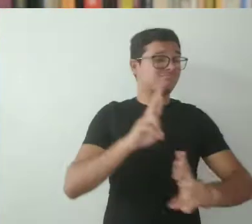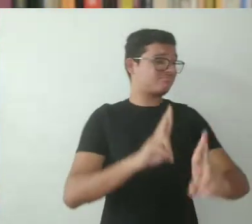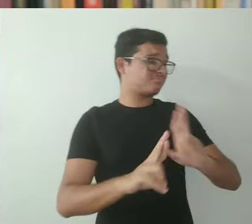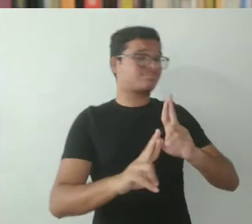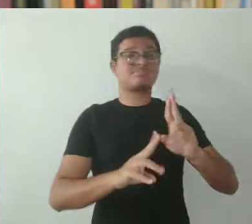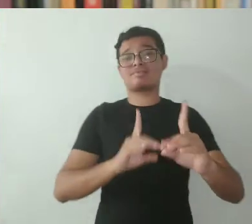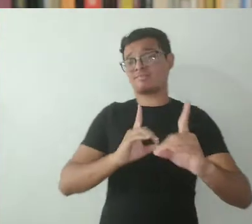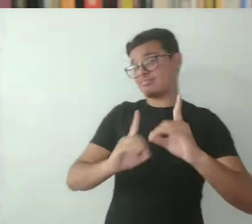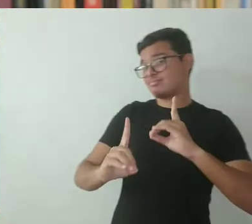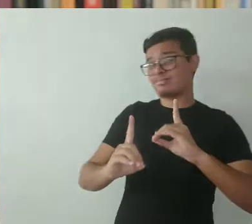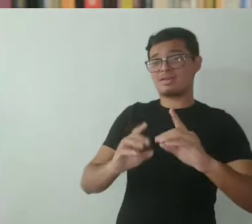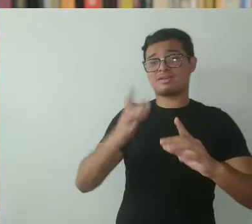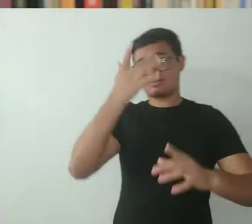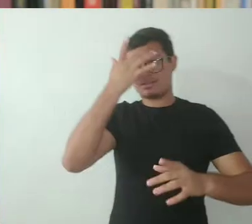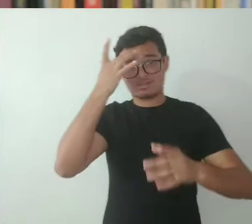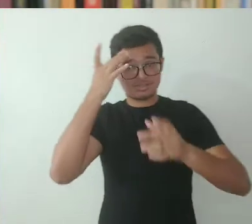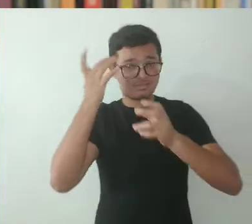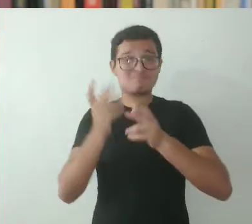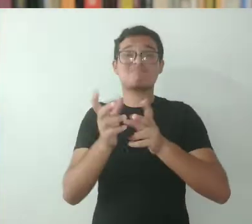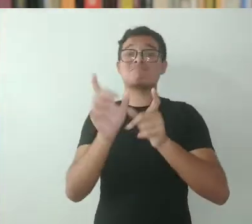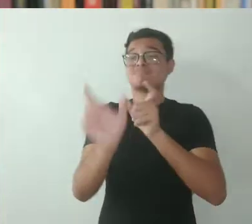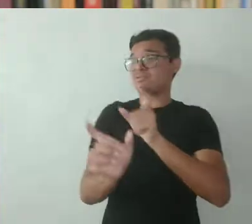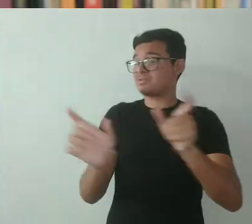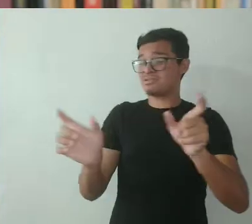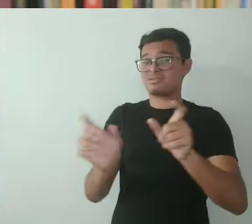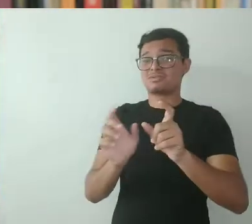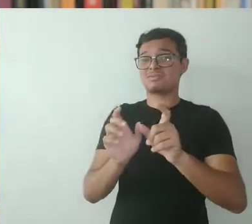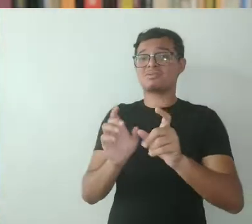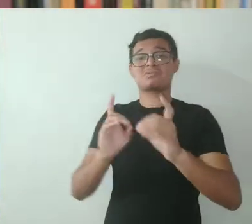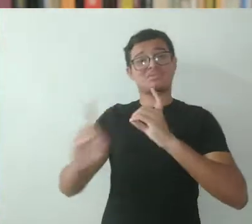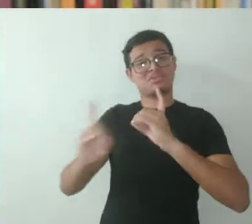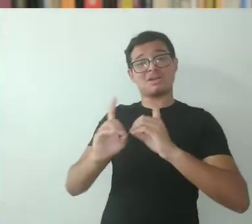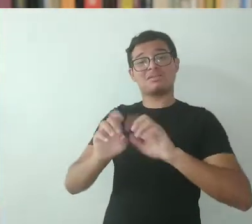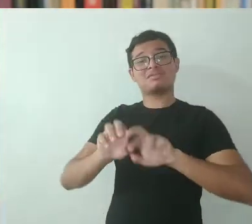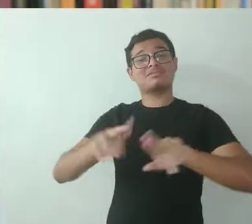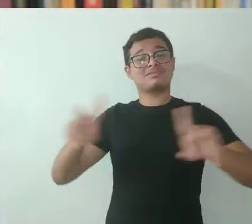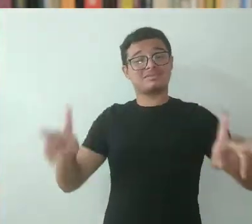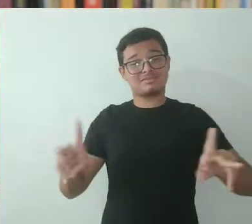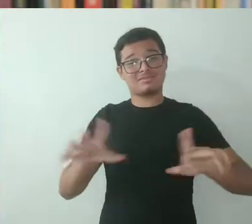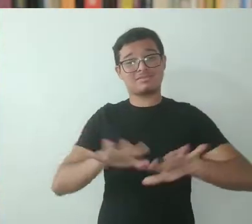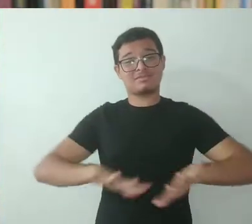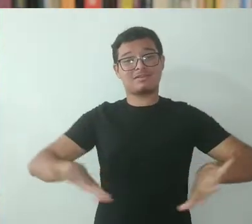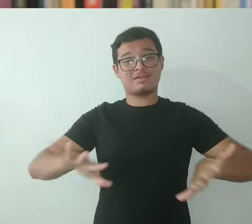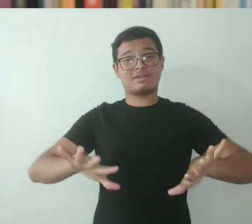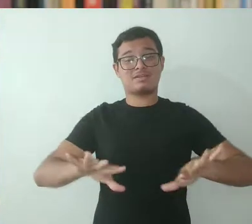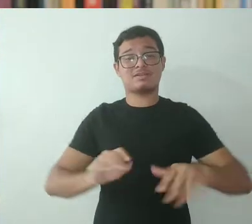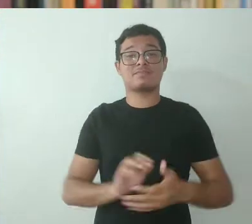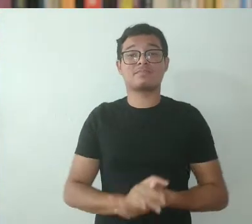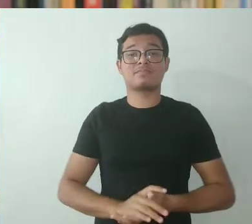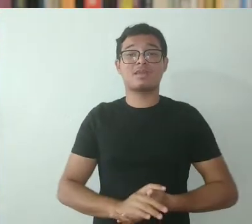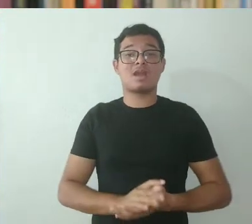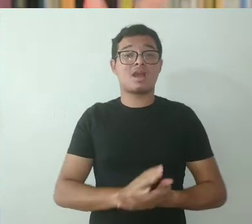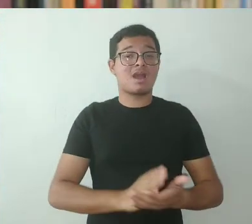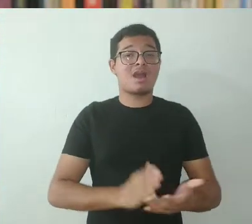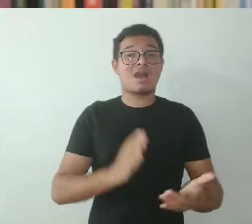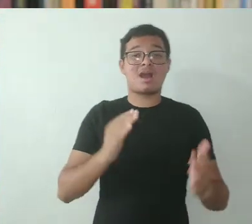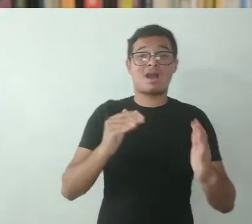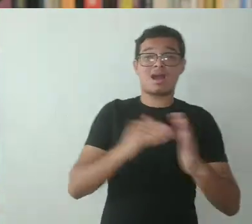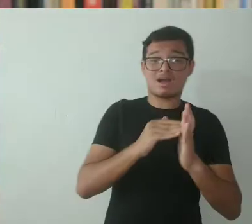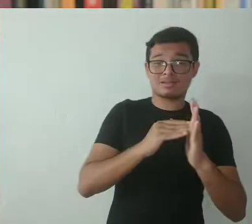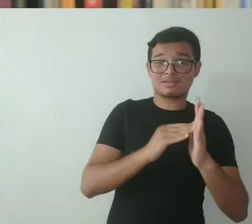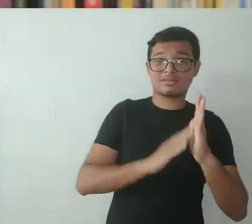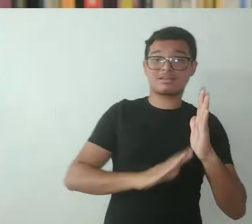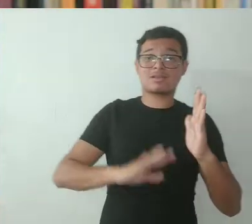pessoas também não eram mais as mesmas. Então é isso que a gente precisa entender. Até o momento